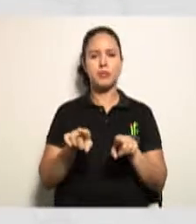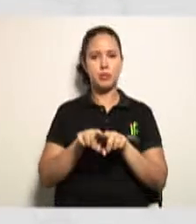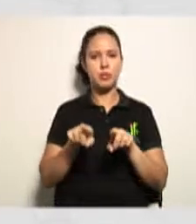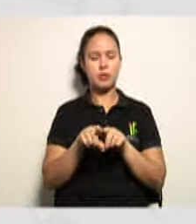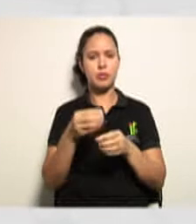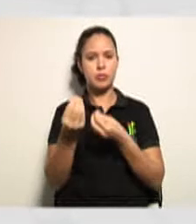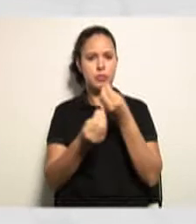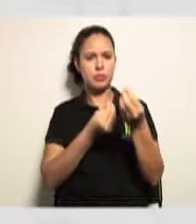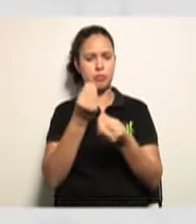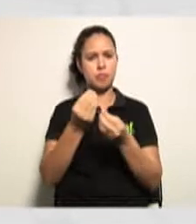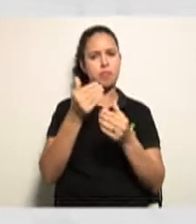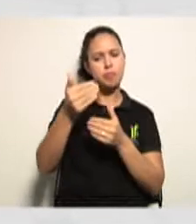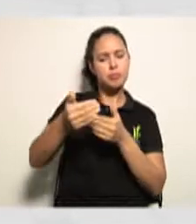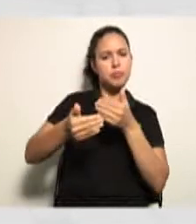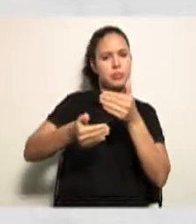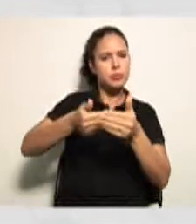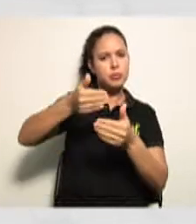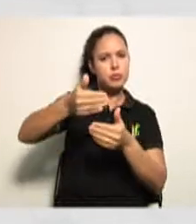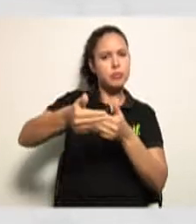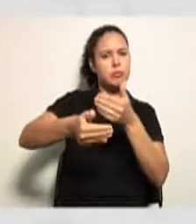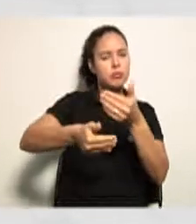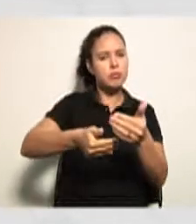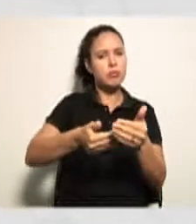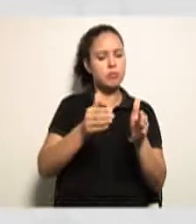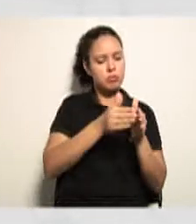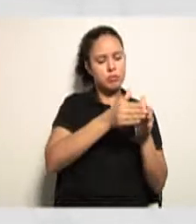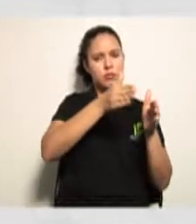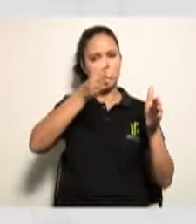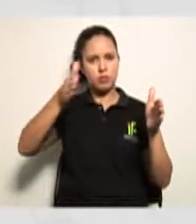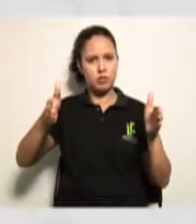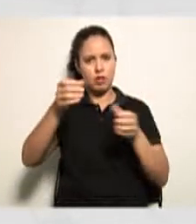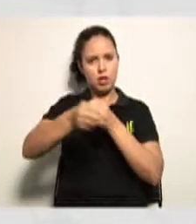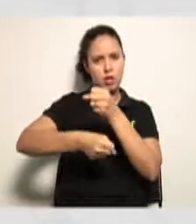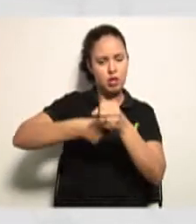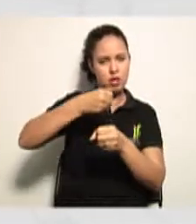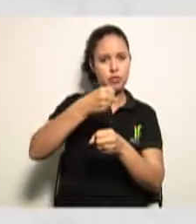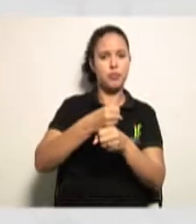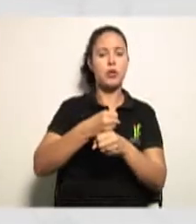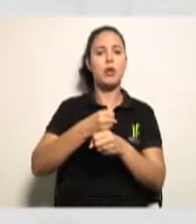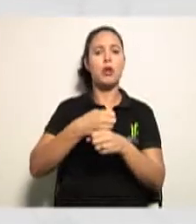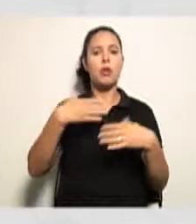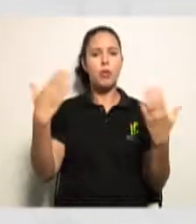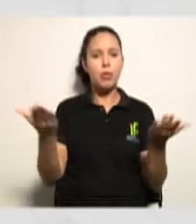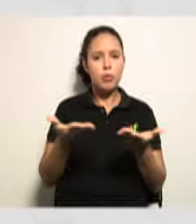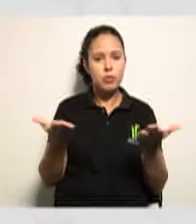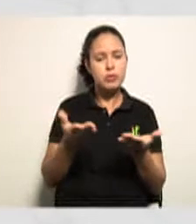aconteceu essa evolução durante o tempo e como que nós estamos no dia a dia.